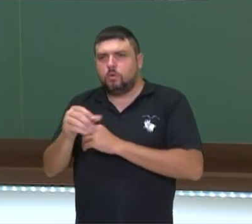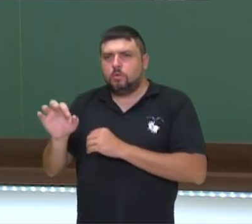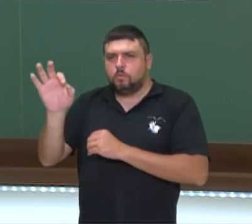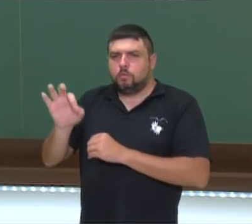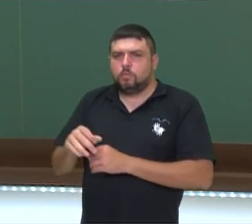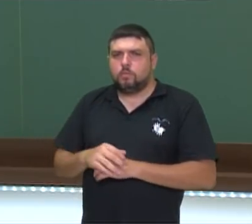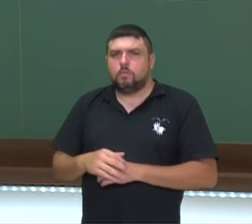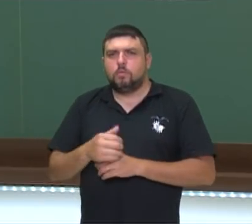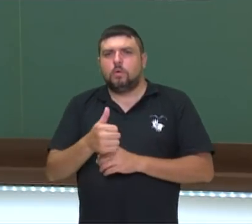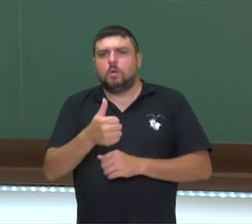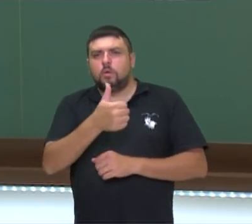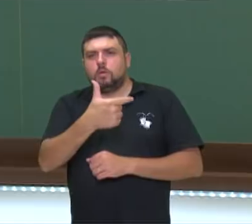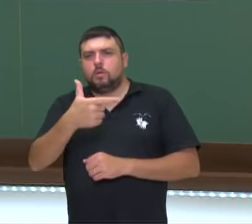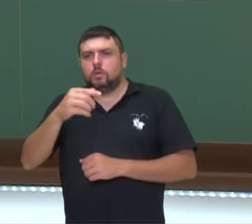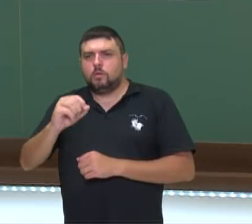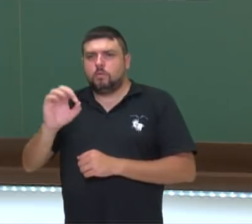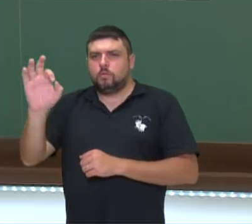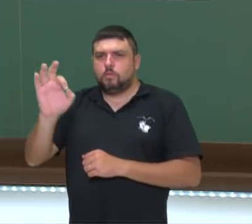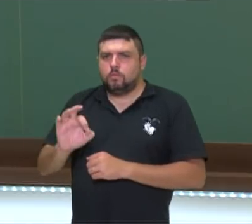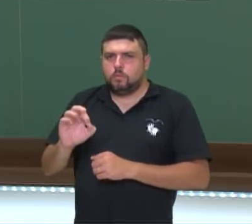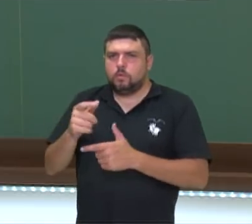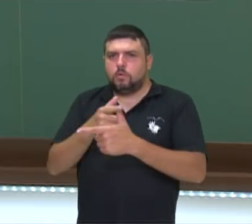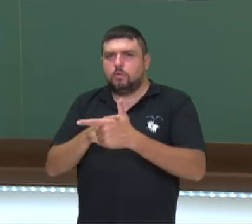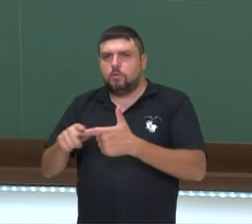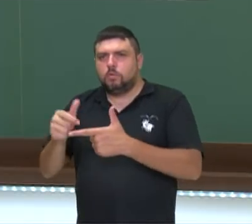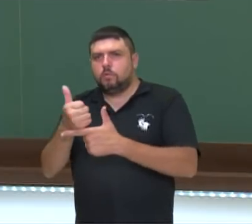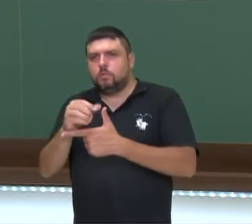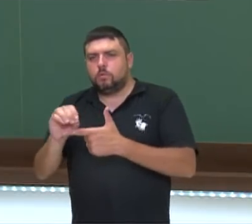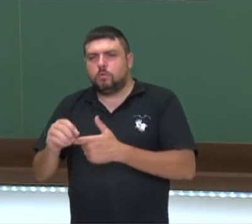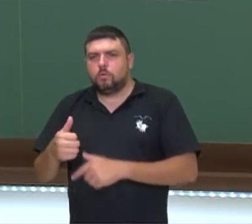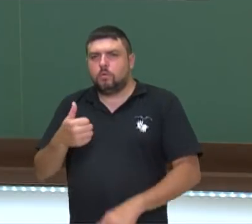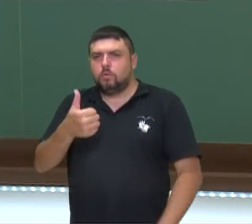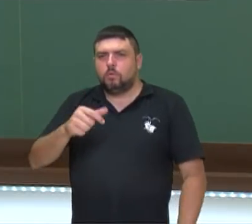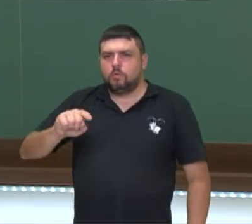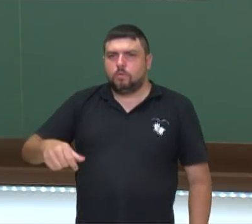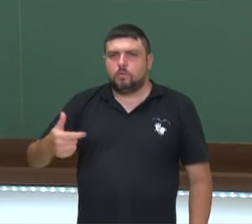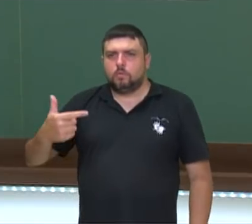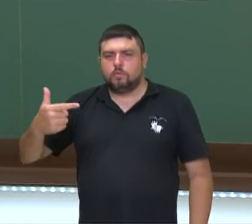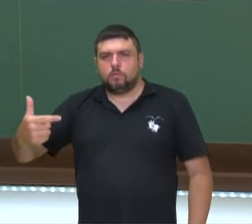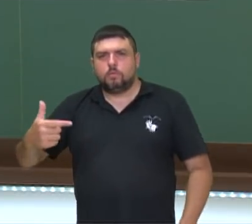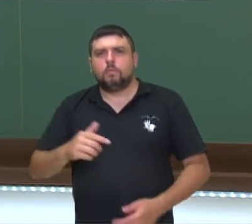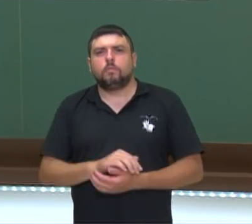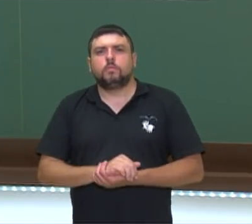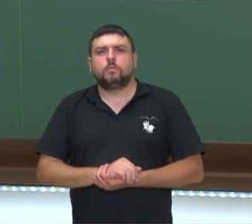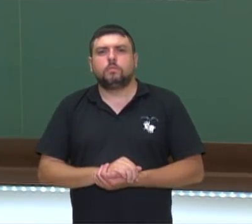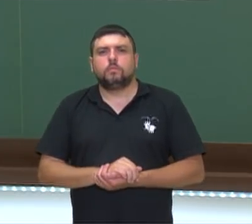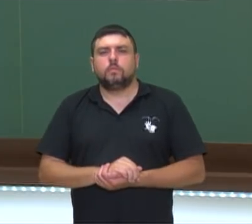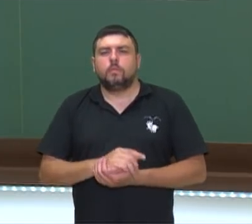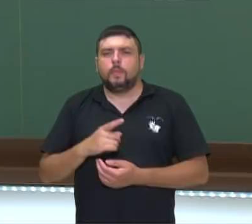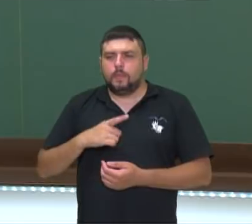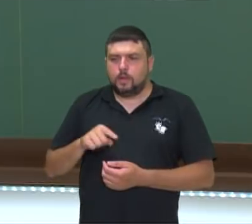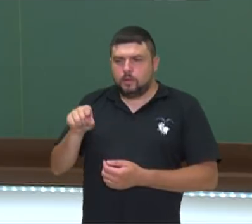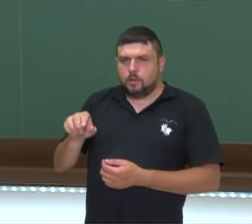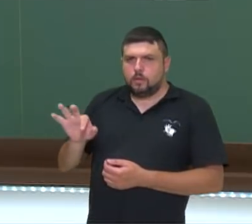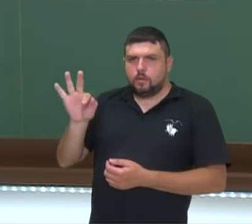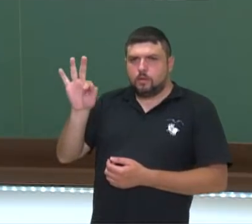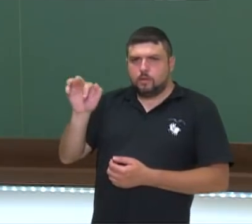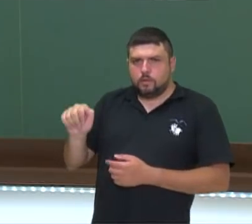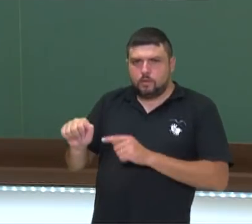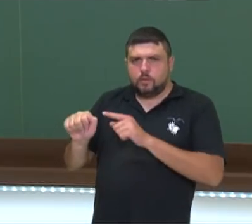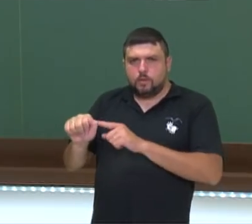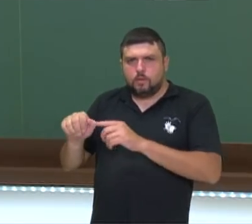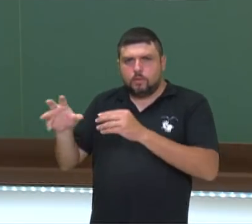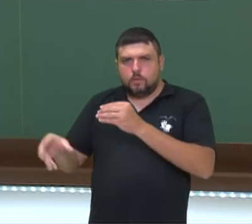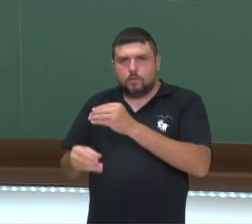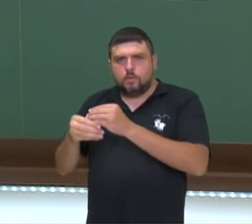mais 20, 120%, dividido por 100, 1,2. Temos o fator de atualização do segundo